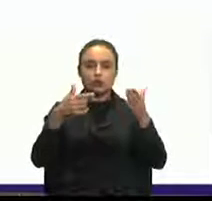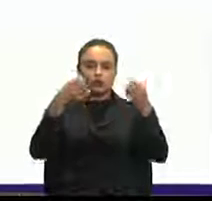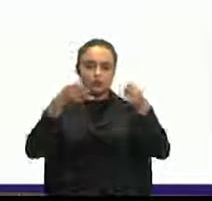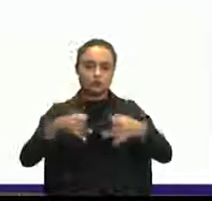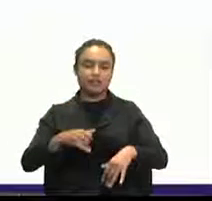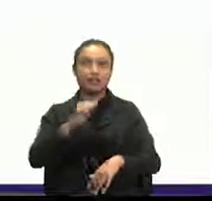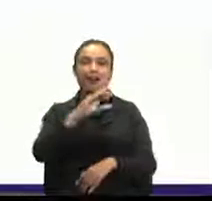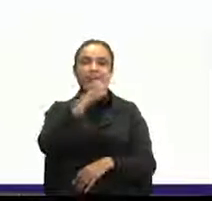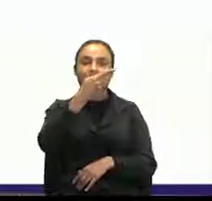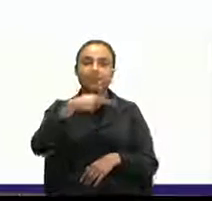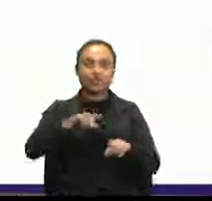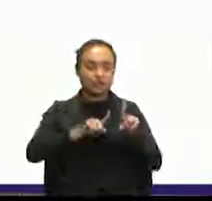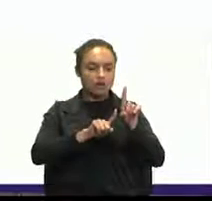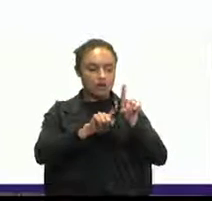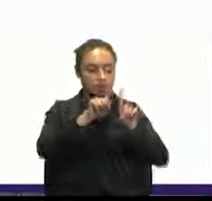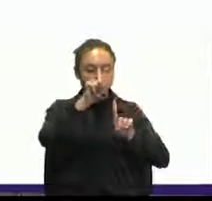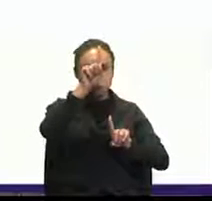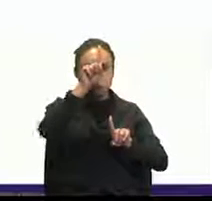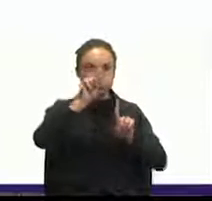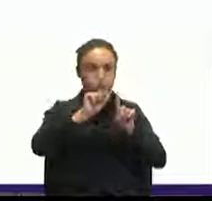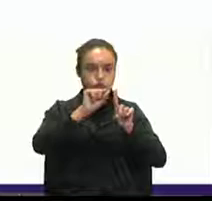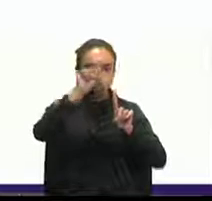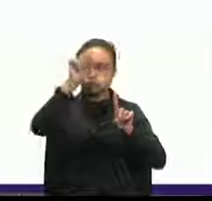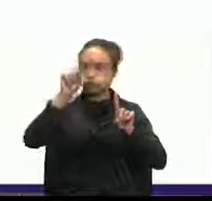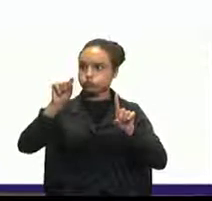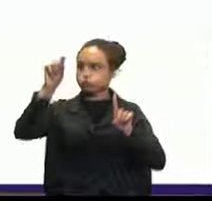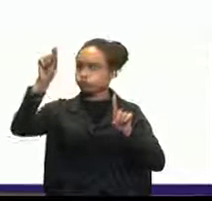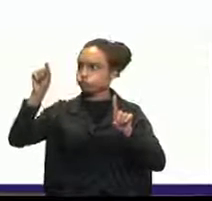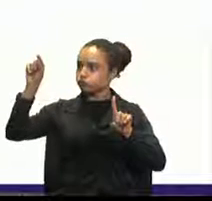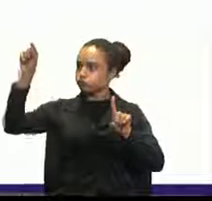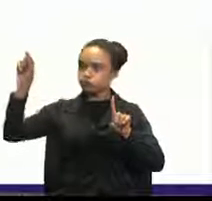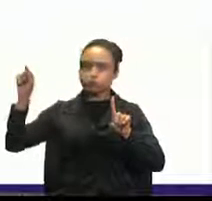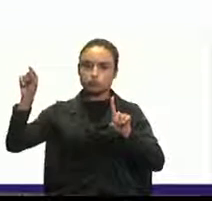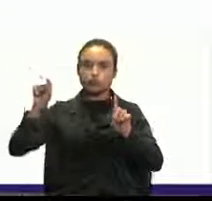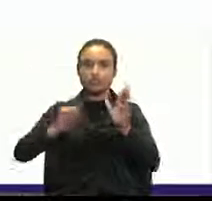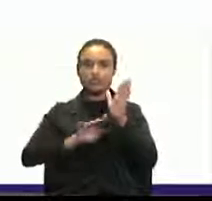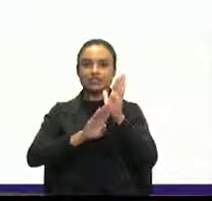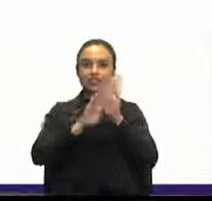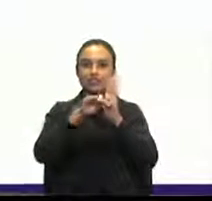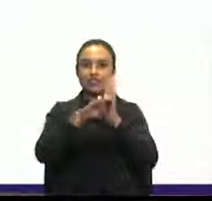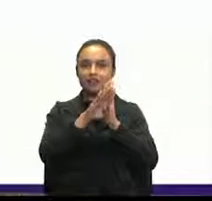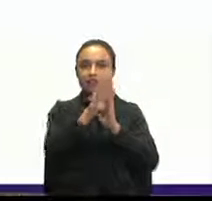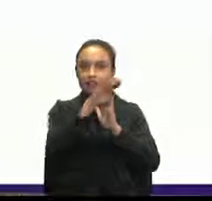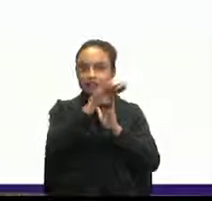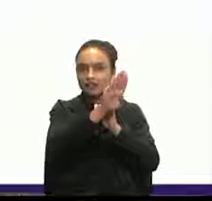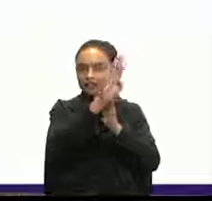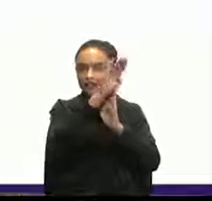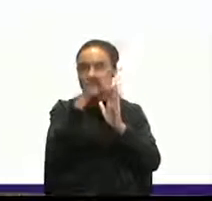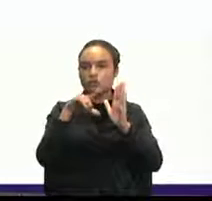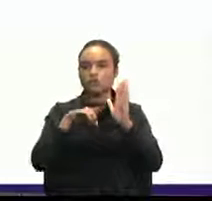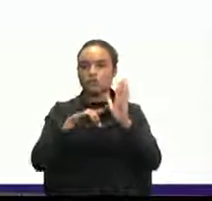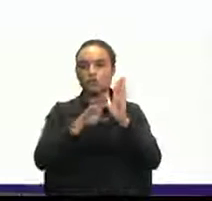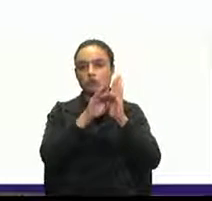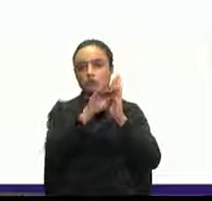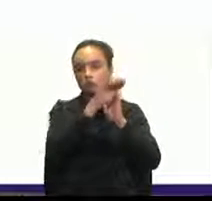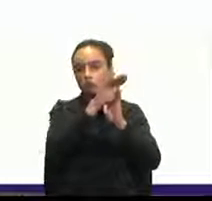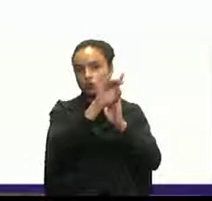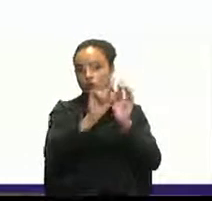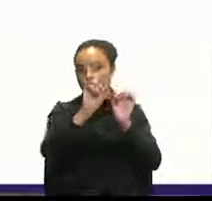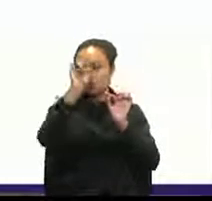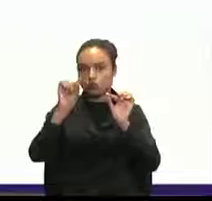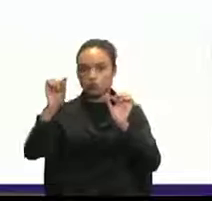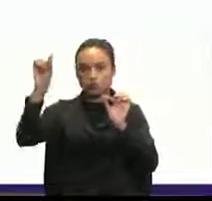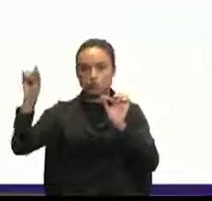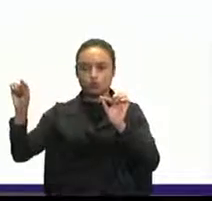tecnicamente chamado de cotação obtida pelo valor de mercado o valor de mercado de uma maçã àquela obtida pela lei da oferta